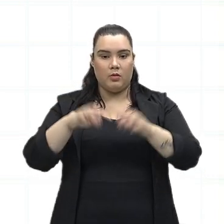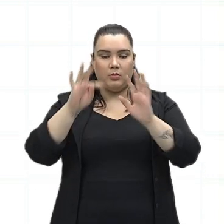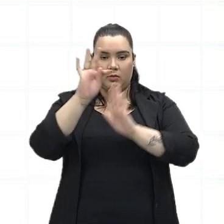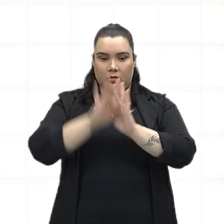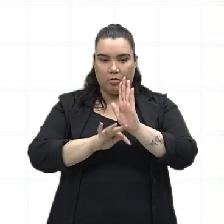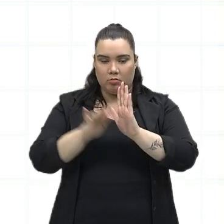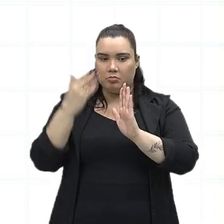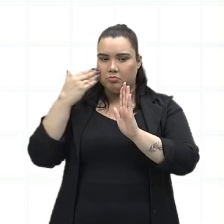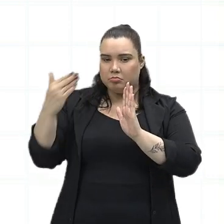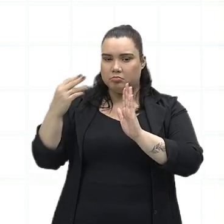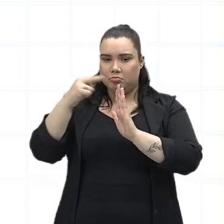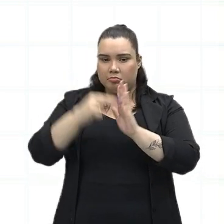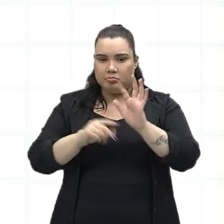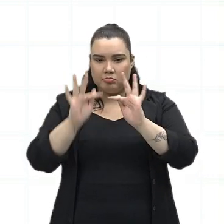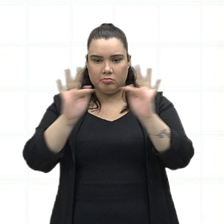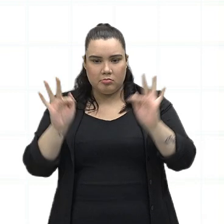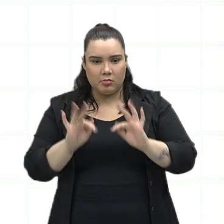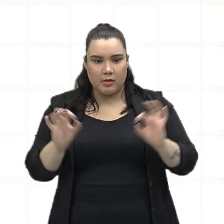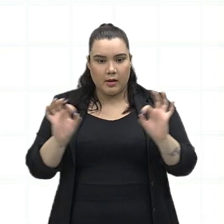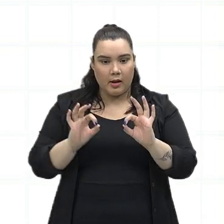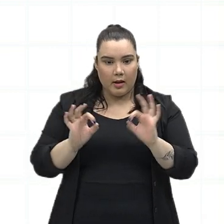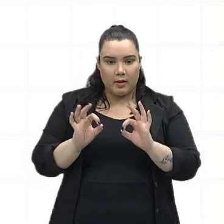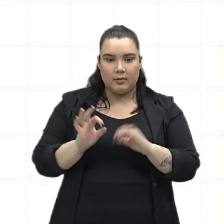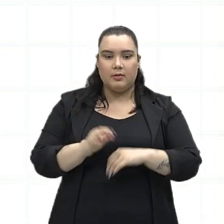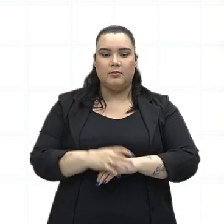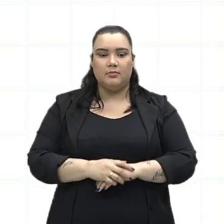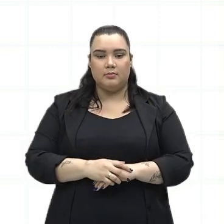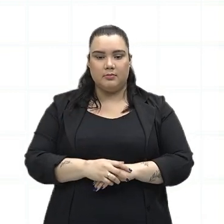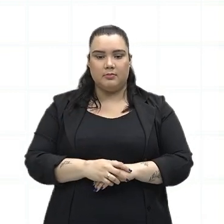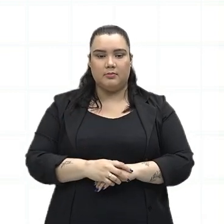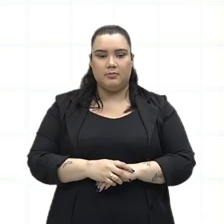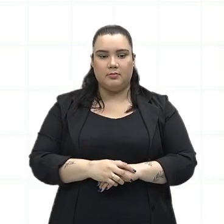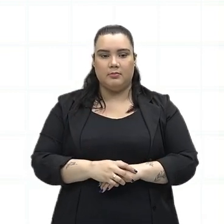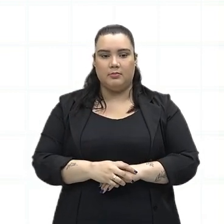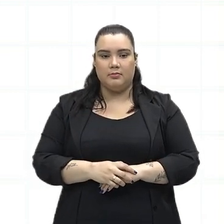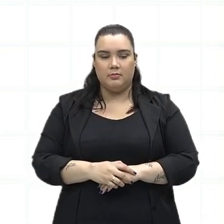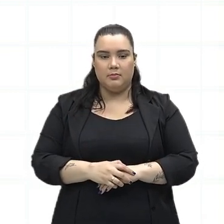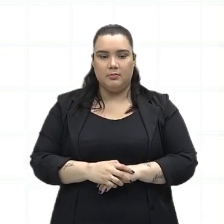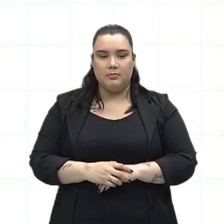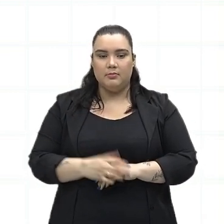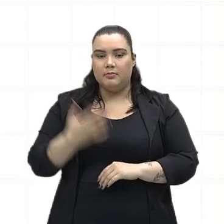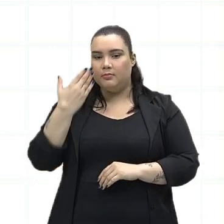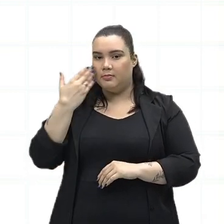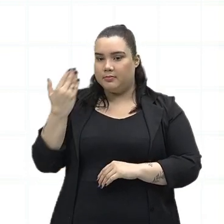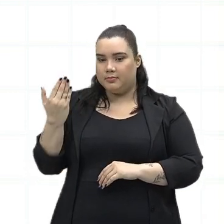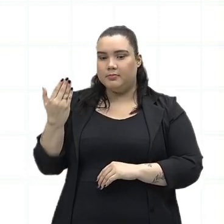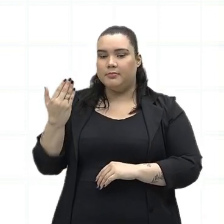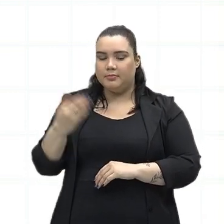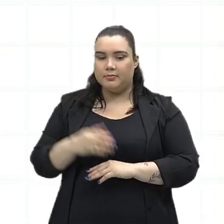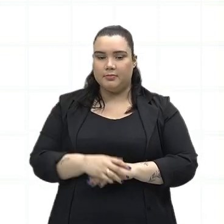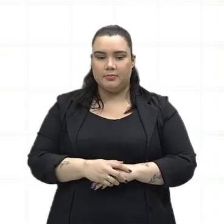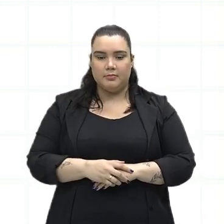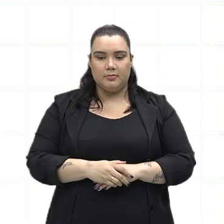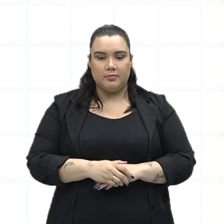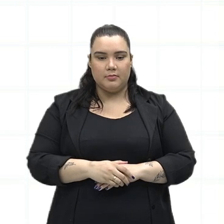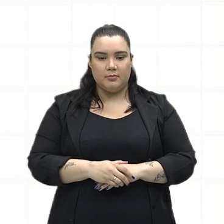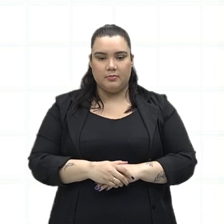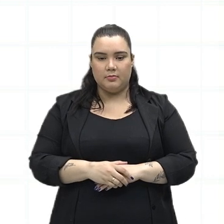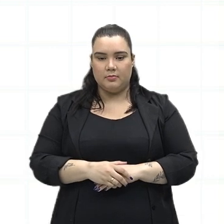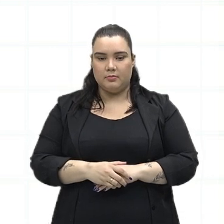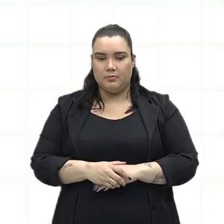está aqui, isso aqui. Onde é que está? Pronto. Aqui, ó. Temos aqui,